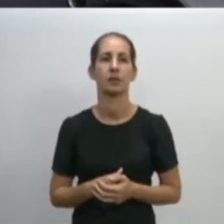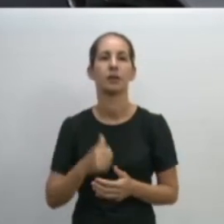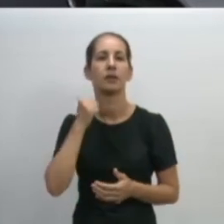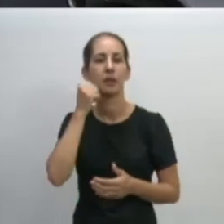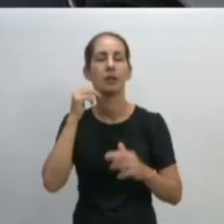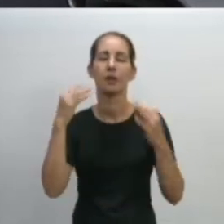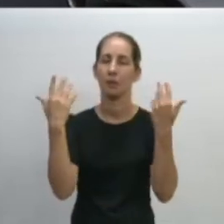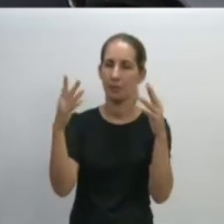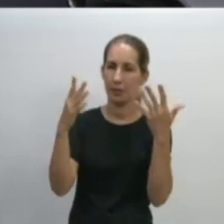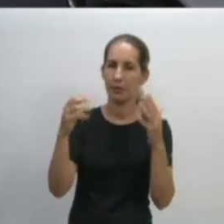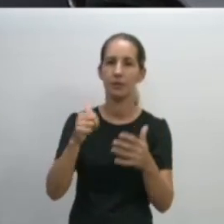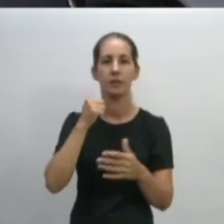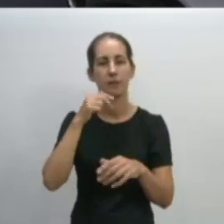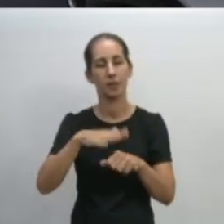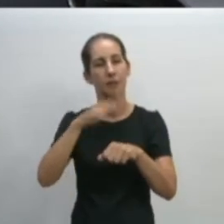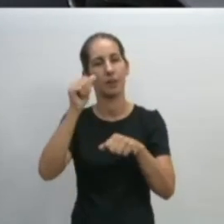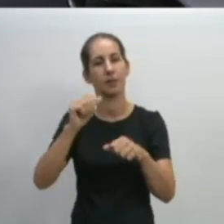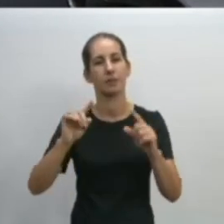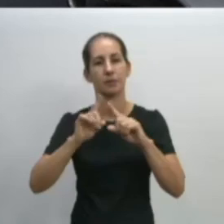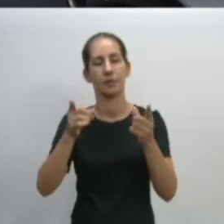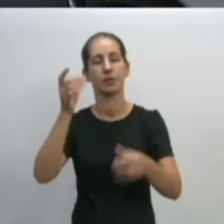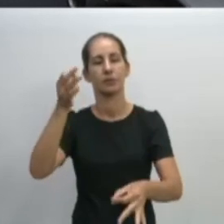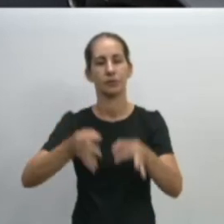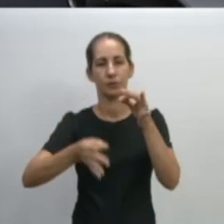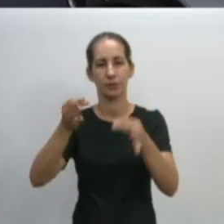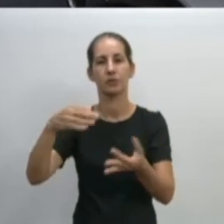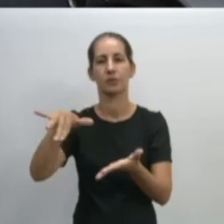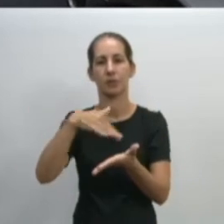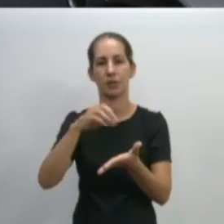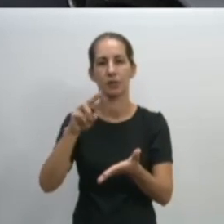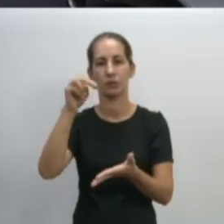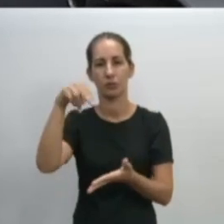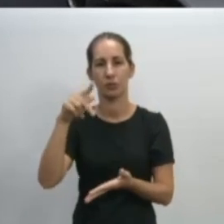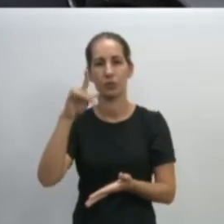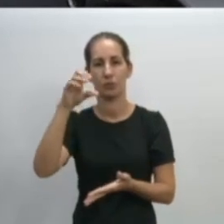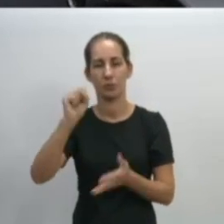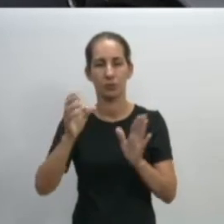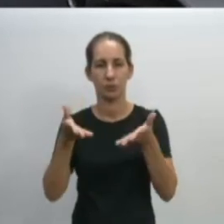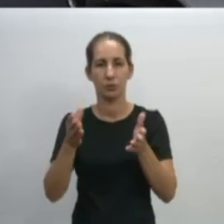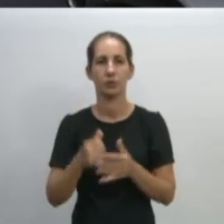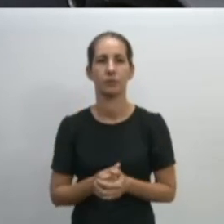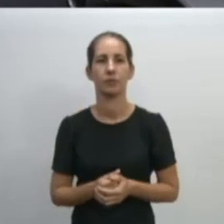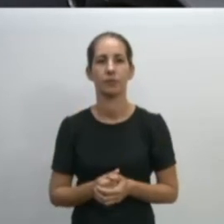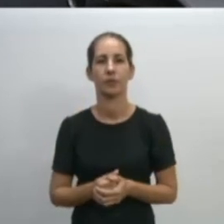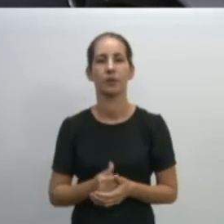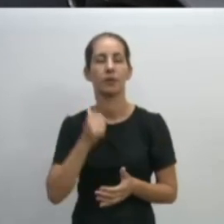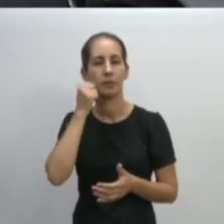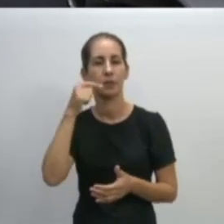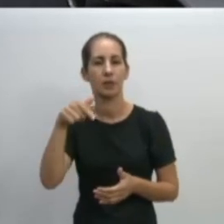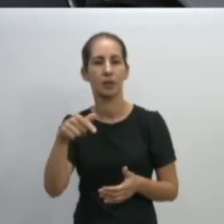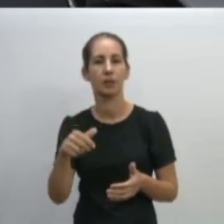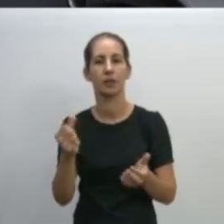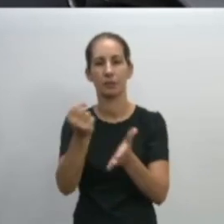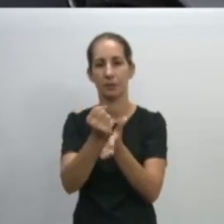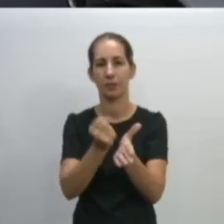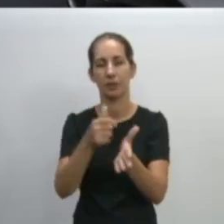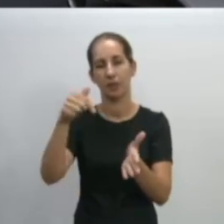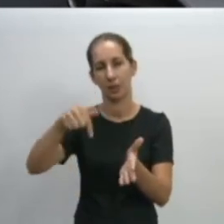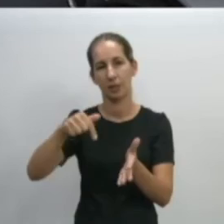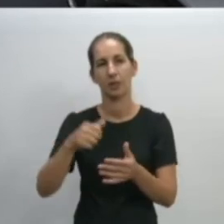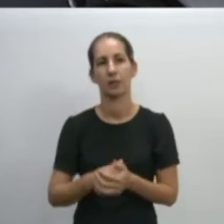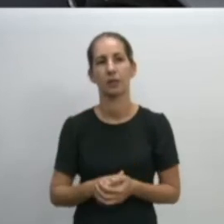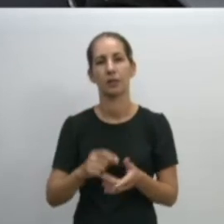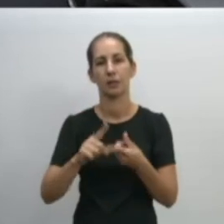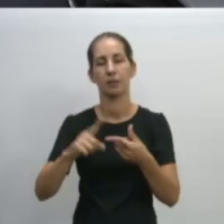Natal merece mais, mas, com justiça, o secretário Calcio Gomes se torna hoje cidadão natalense, otorgado para esta casa